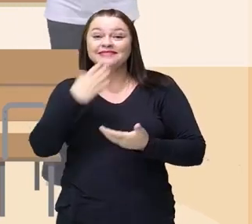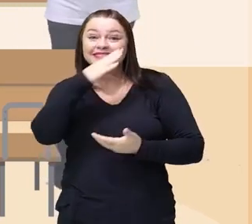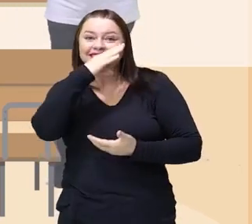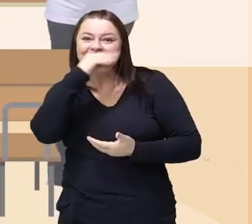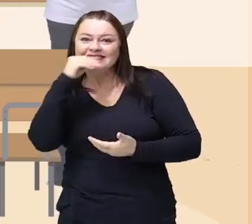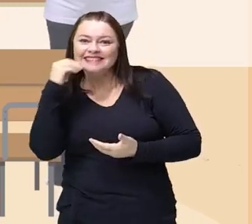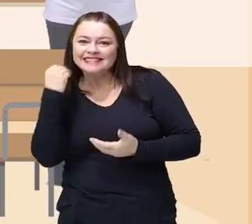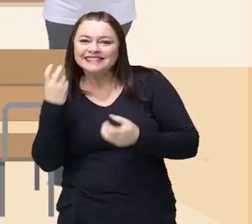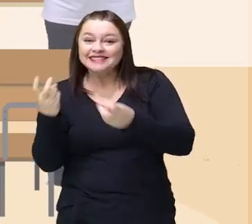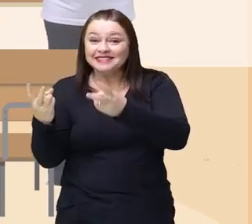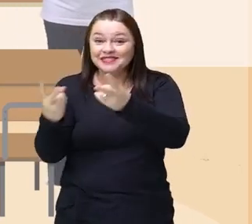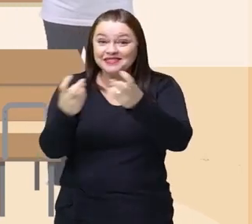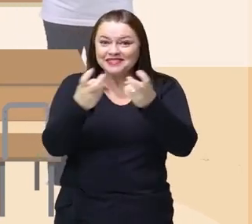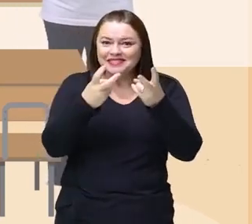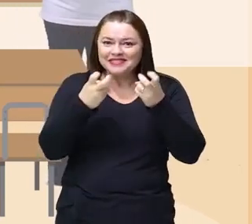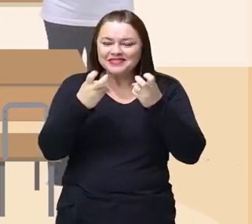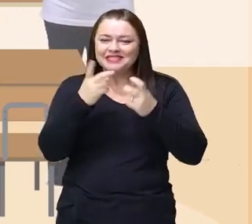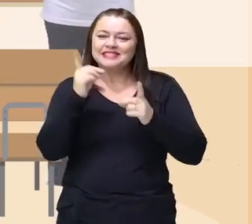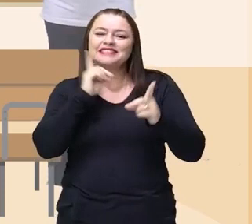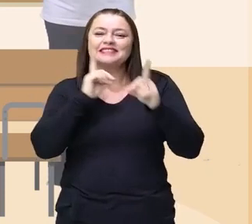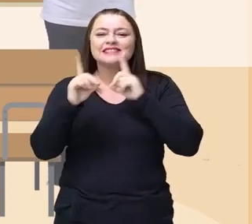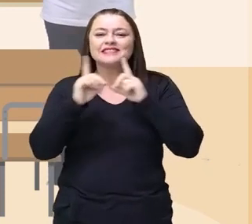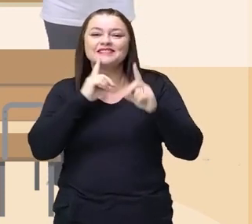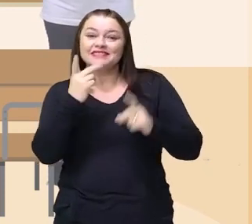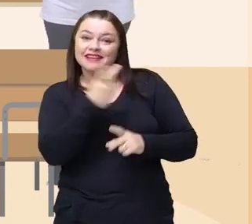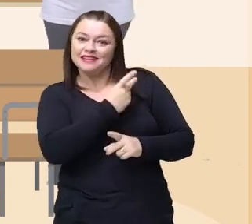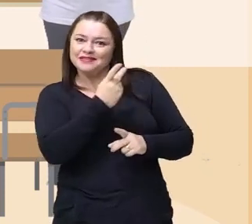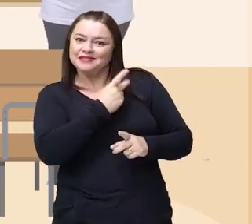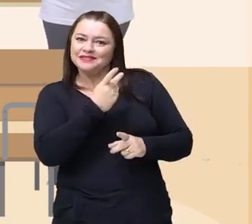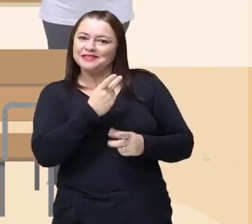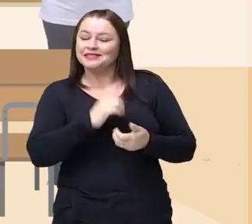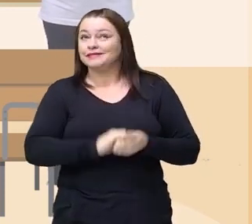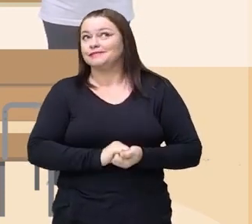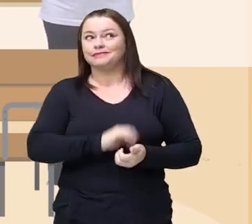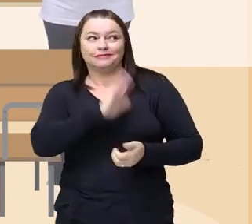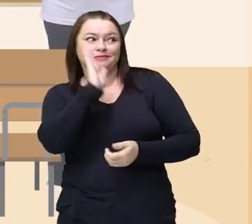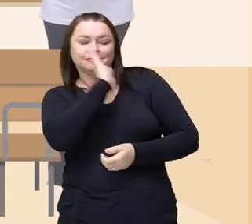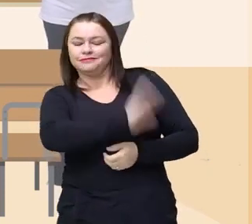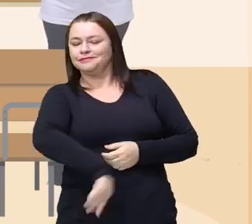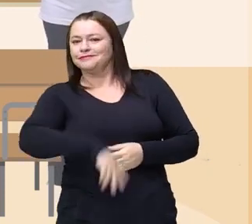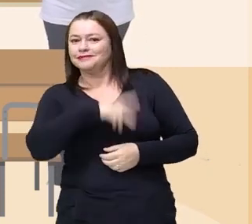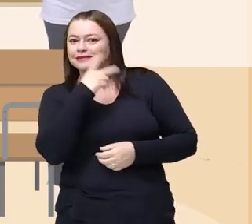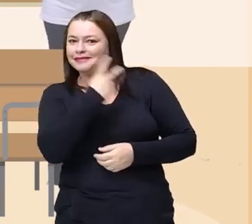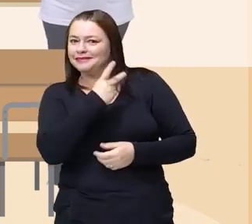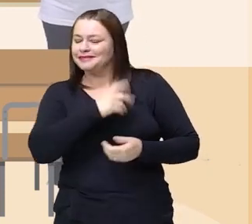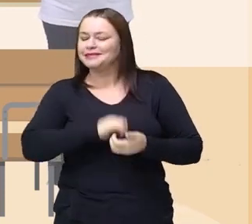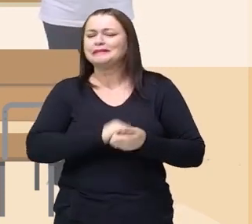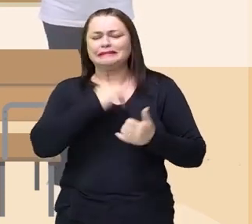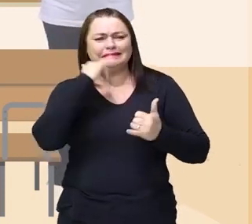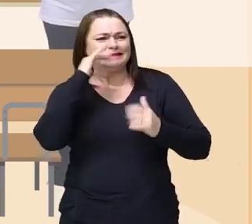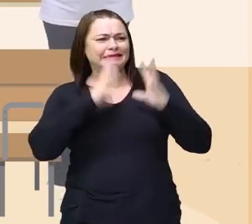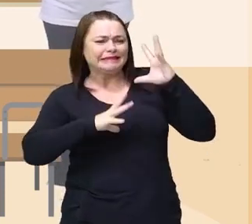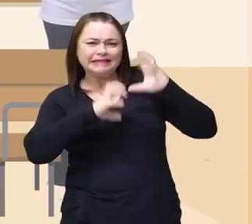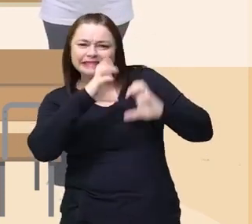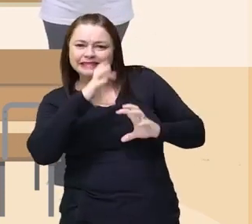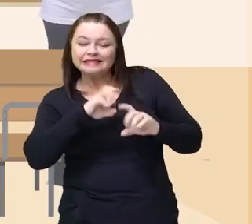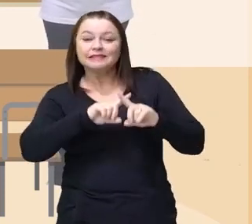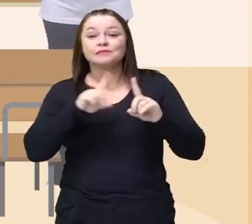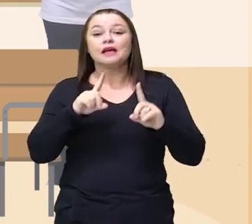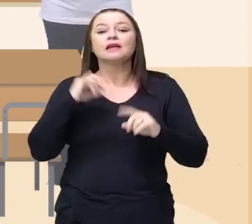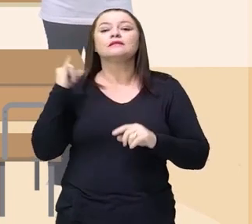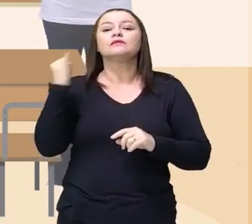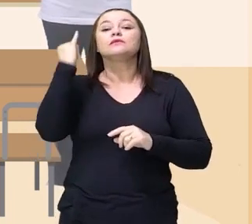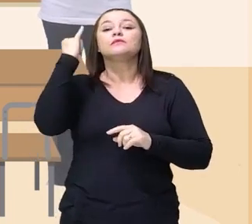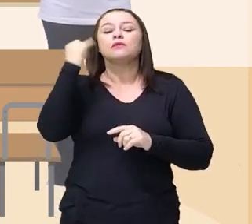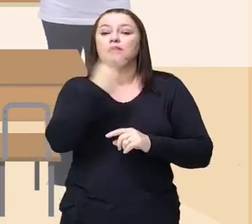Crianças, vocês perceberam o diálogo entre o Chiquinho e a Chiquinha? Ai, esses dois, não é? Tudo bem, eles brigam um pouquinho, mas é importante que